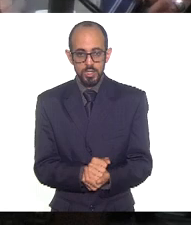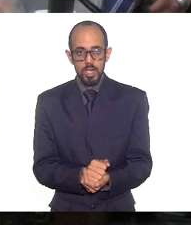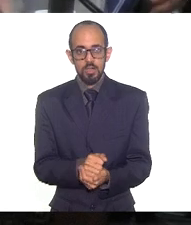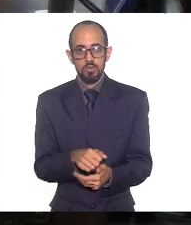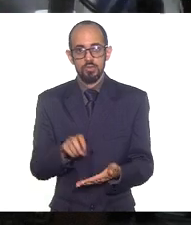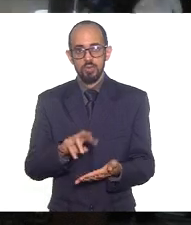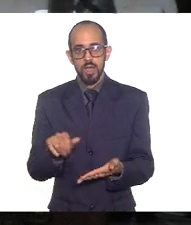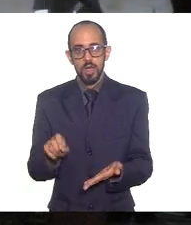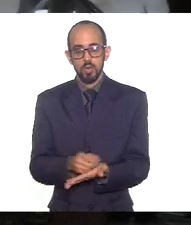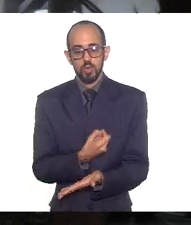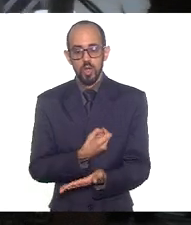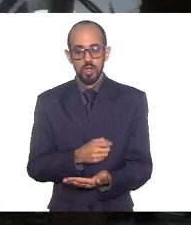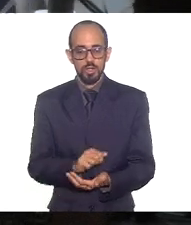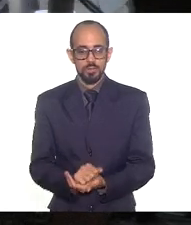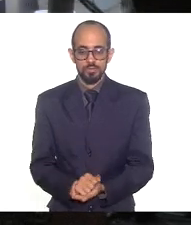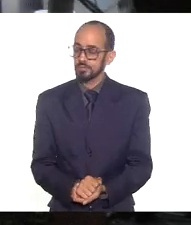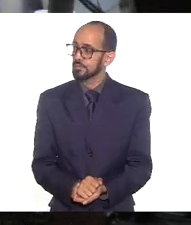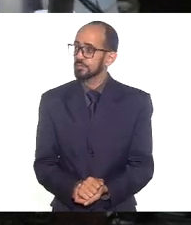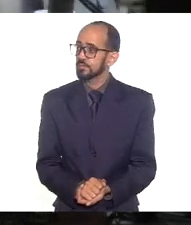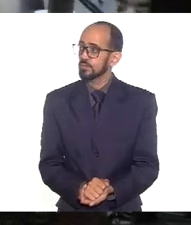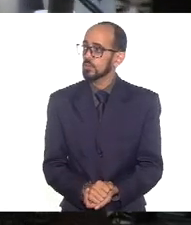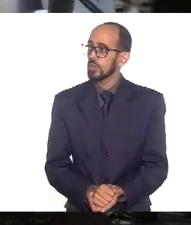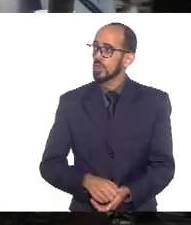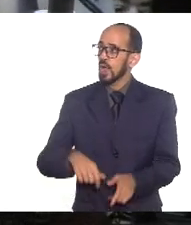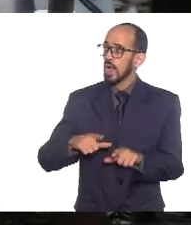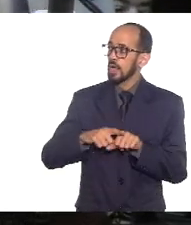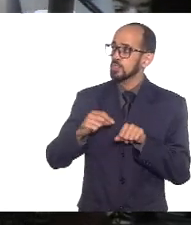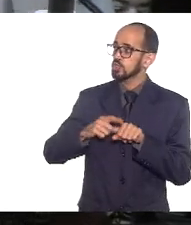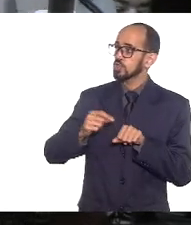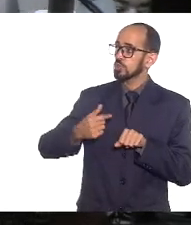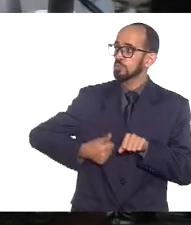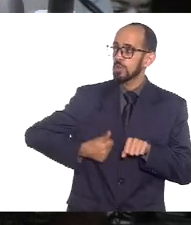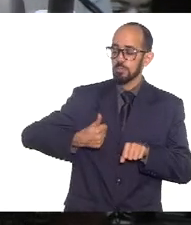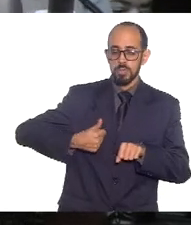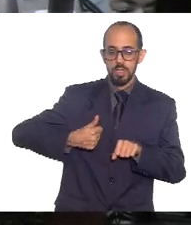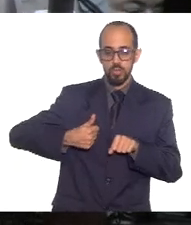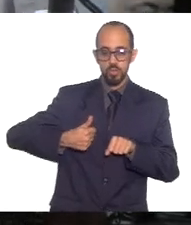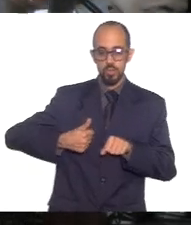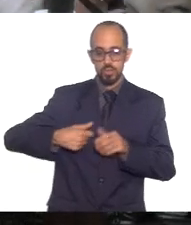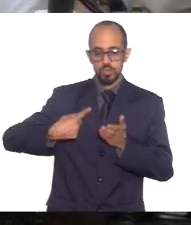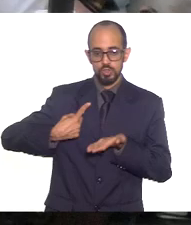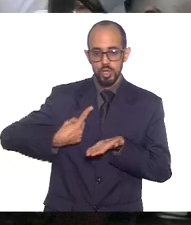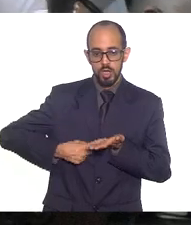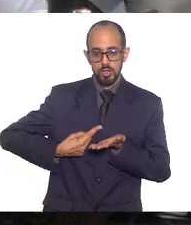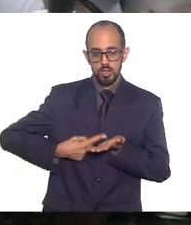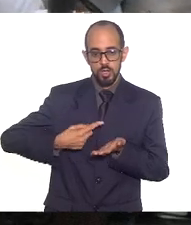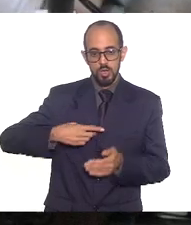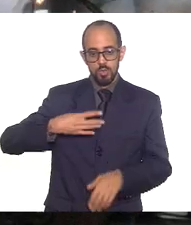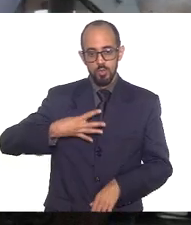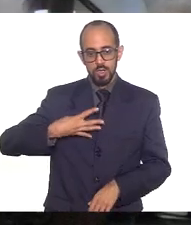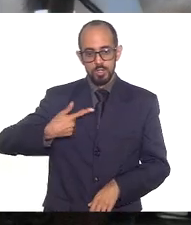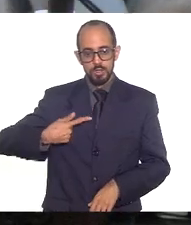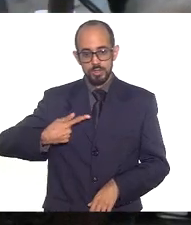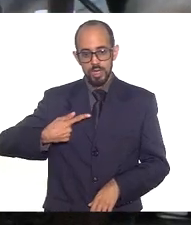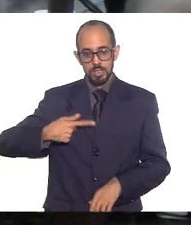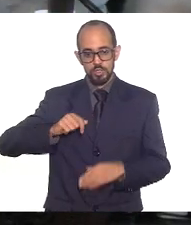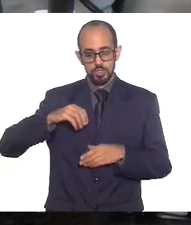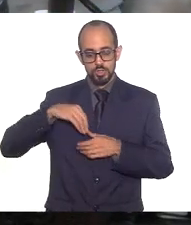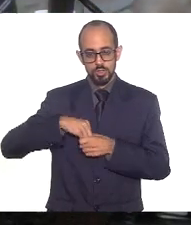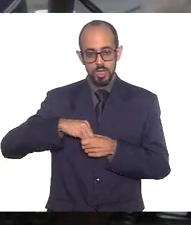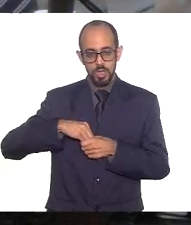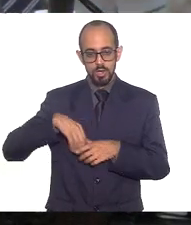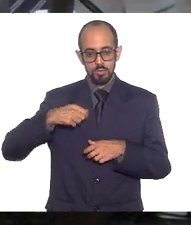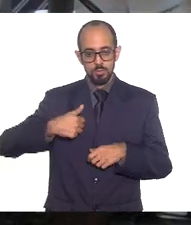aprovado vai autógrafos na hora do dia de acordo com o artigo primeiro de acordo com o parágrafo primeiro do artigo 47 do Regimento Interno em tramitação ordinária